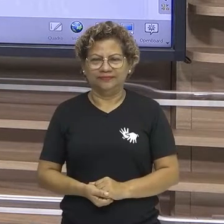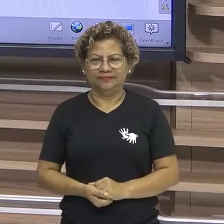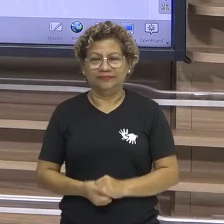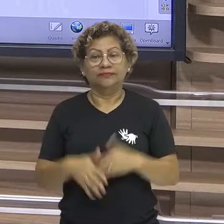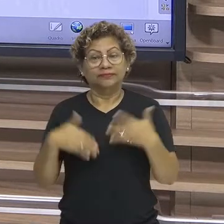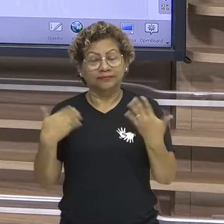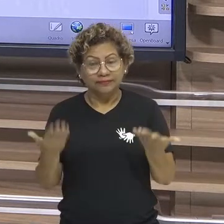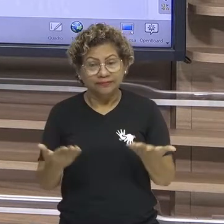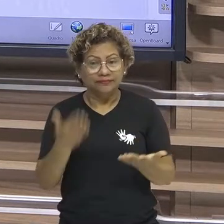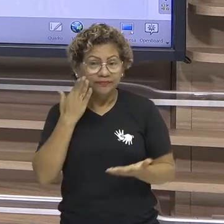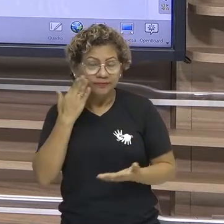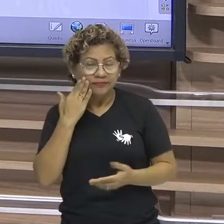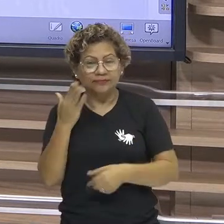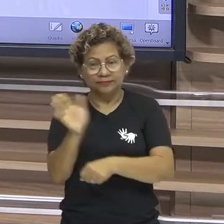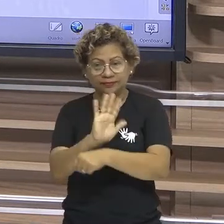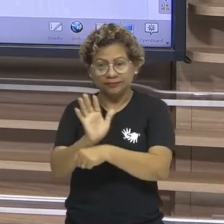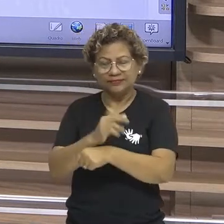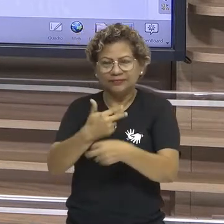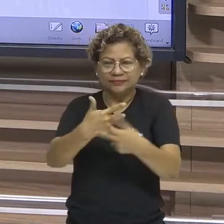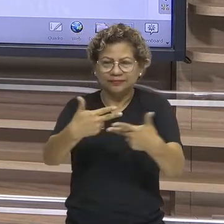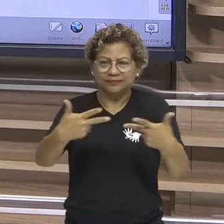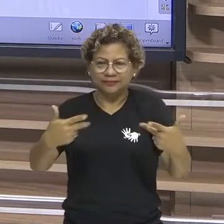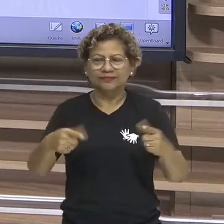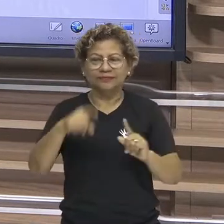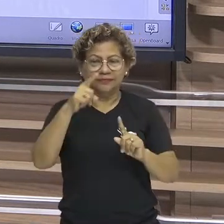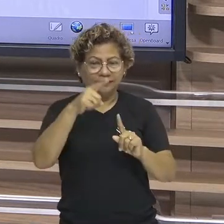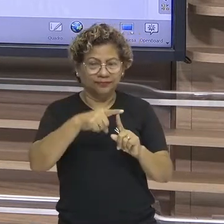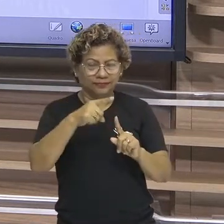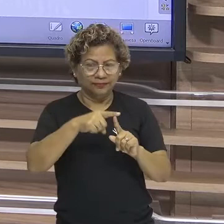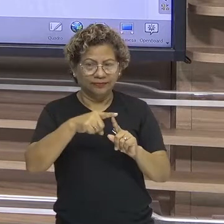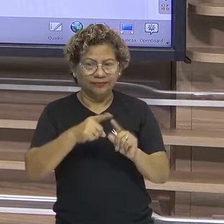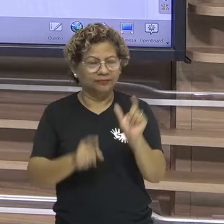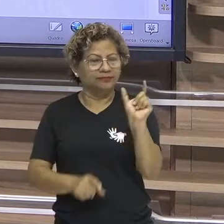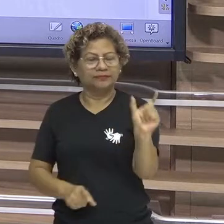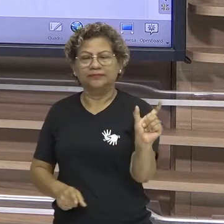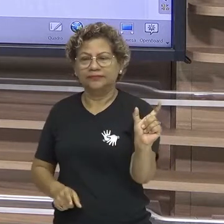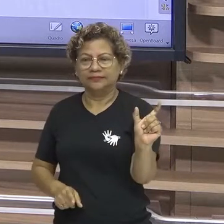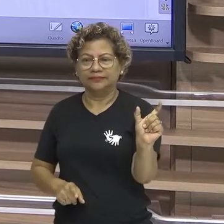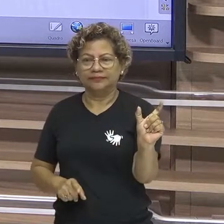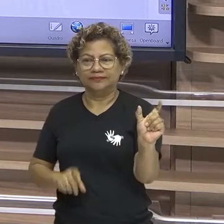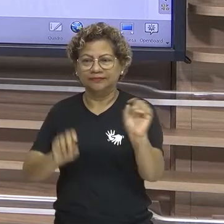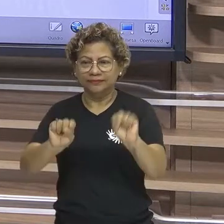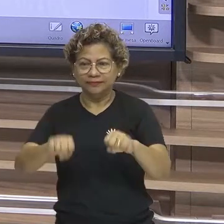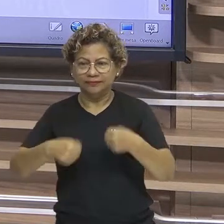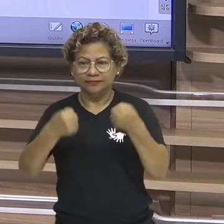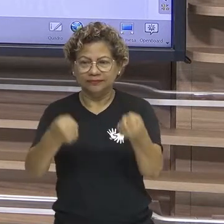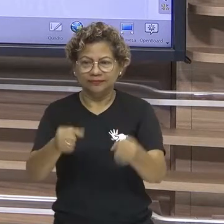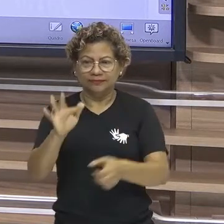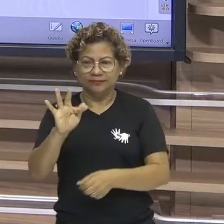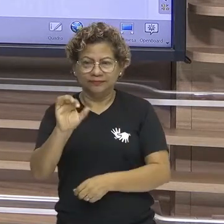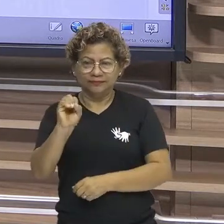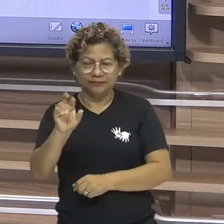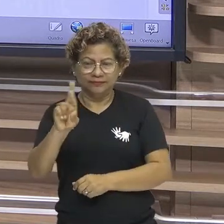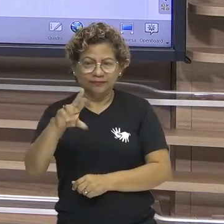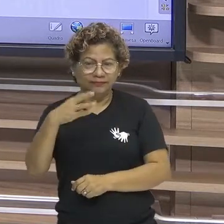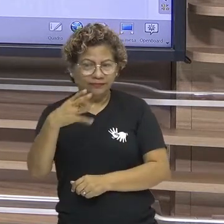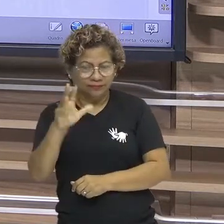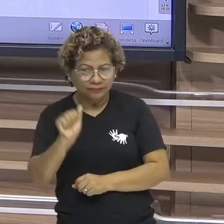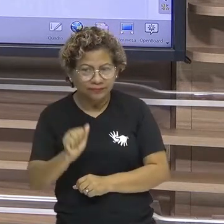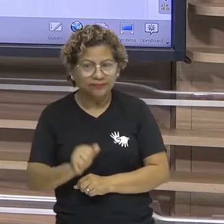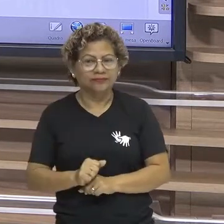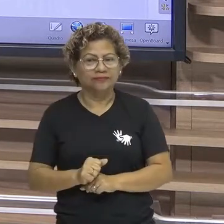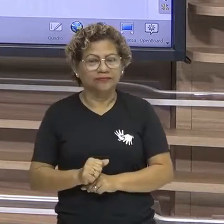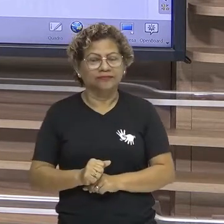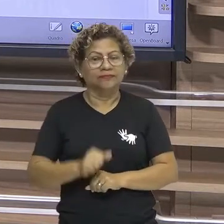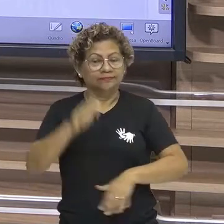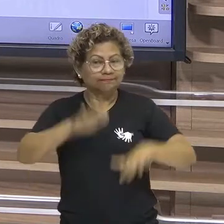Muito bem, no vídeo a gente coloca para você aí que a palavra força nem sempre é usada naquele contexto que a gente vai